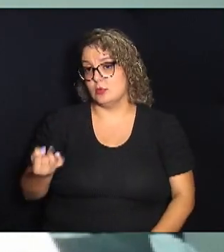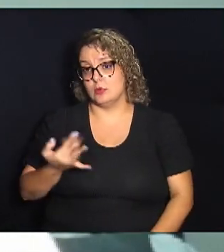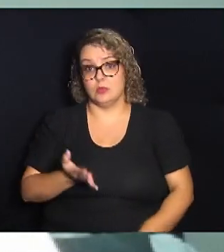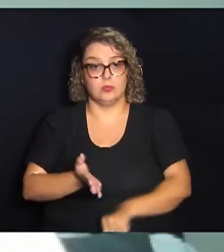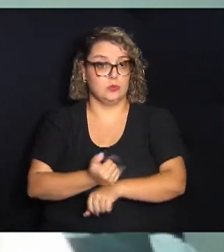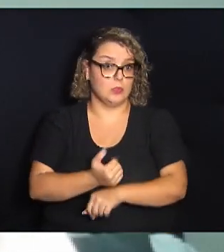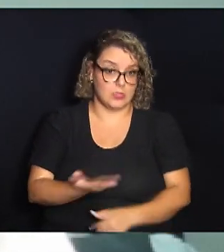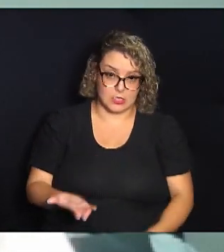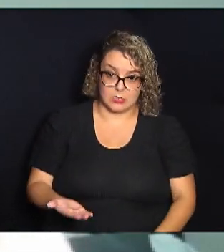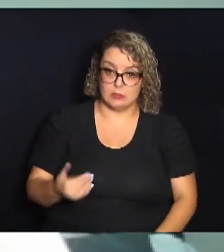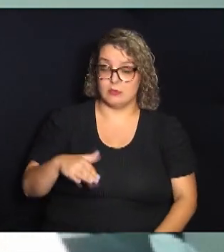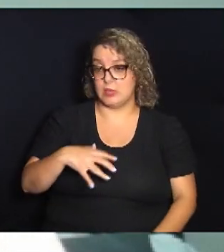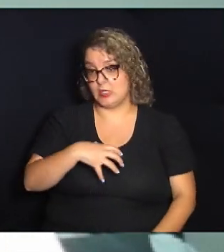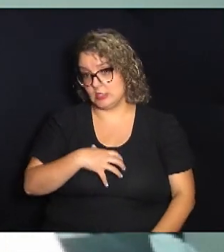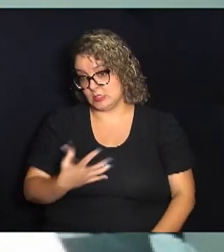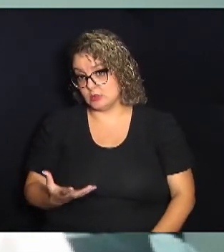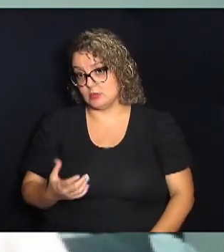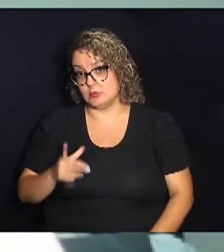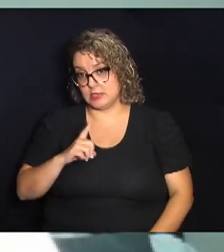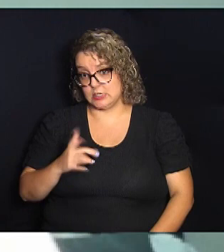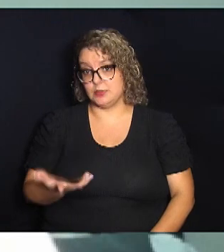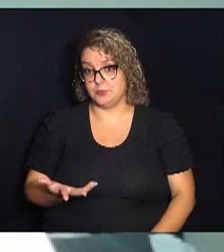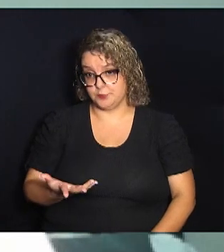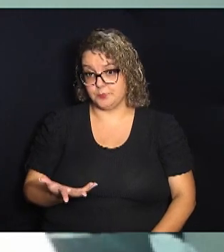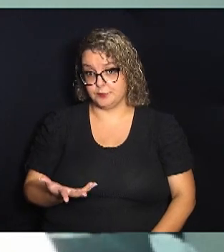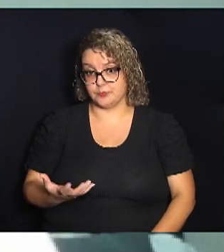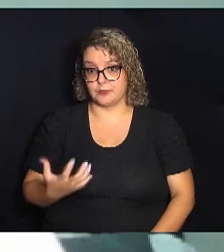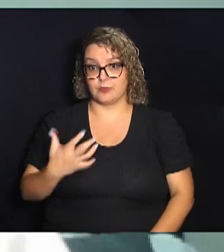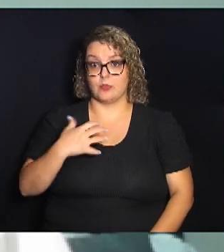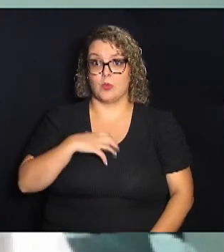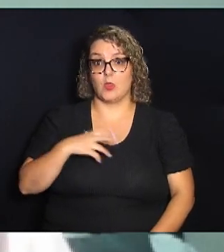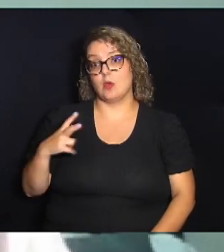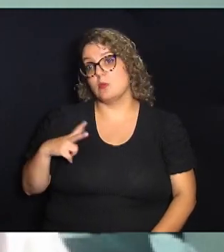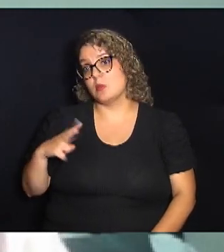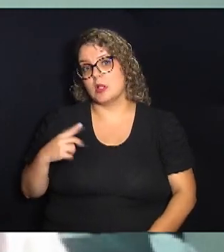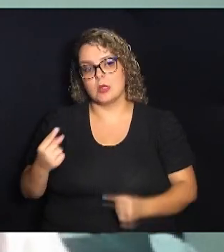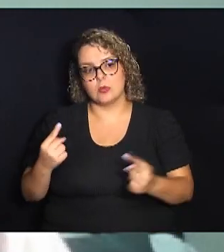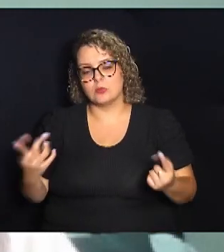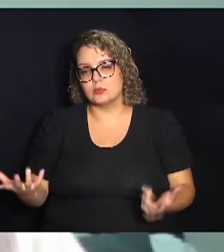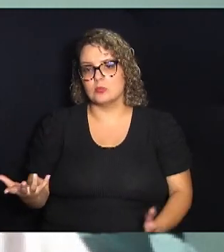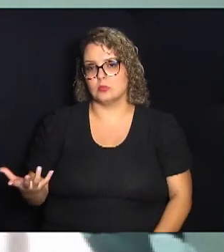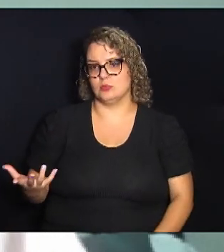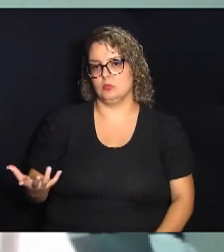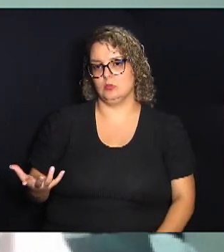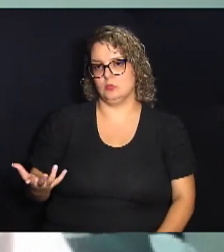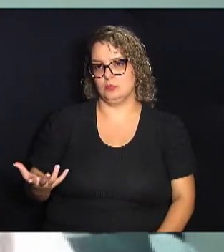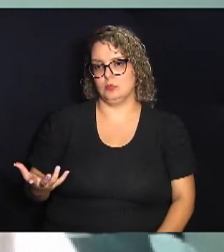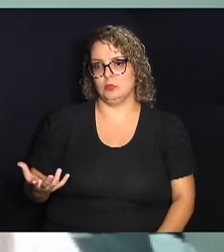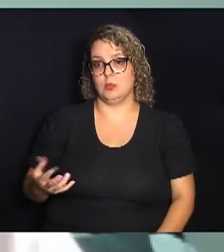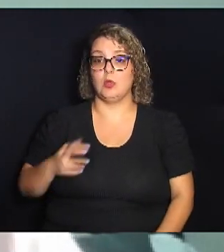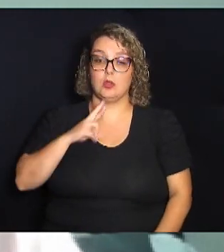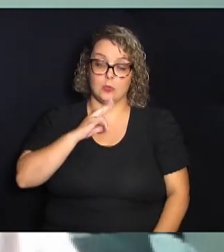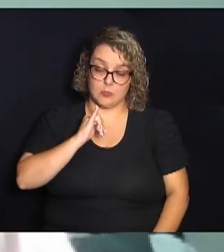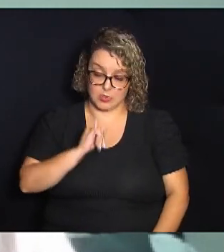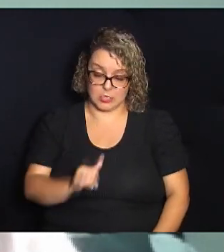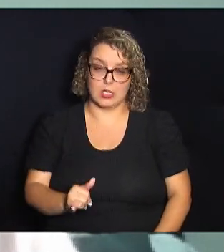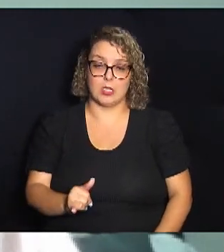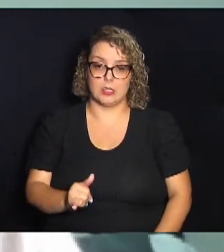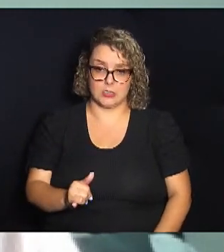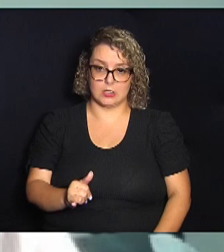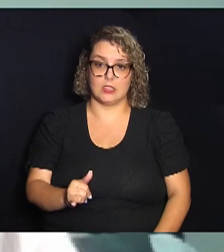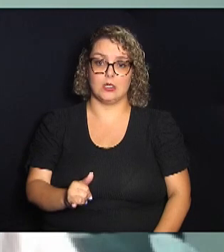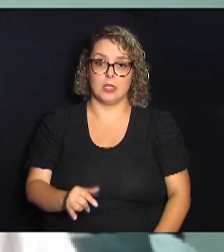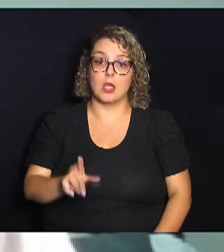precoce, mais sintoma tem. Os sintomas são muito pessoais. Agora, que fica um recado. É